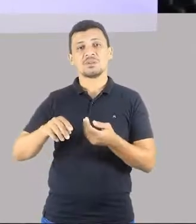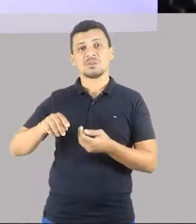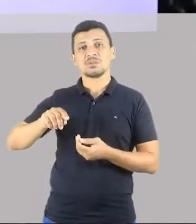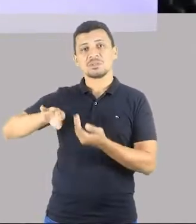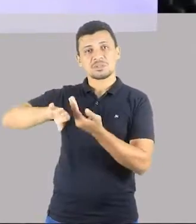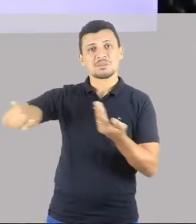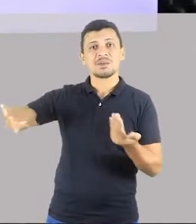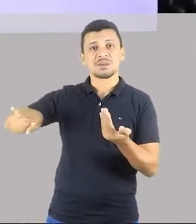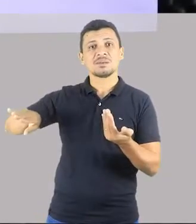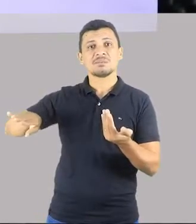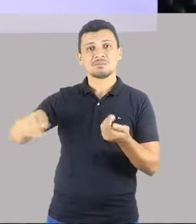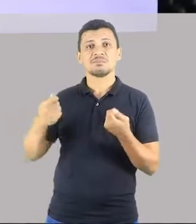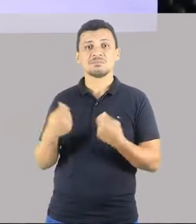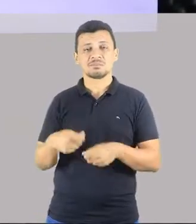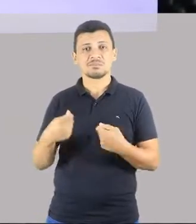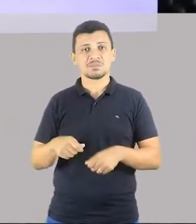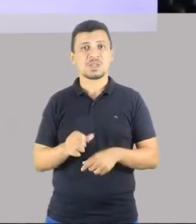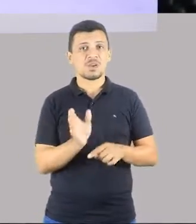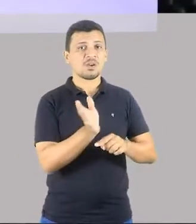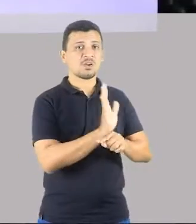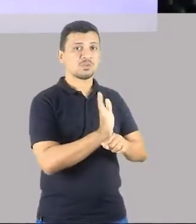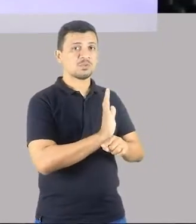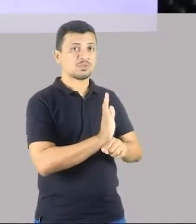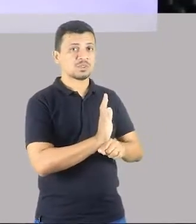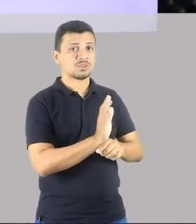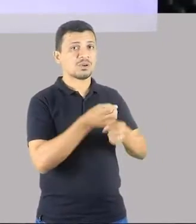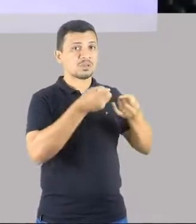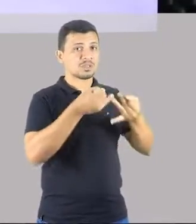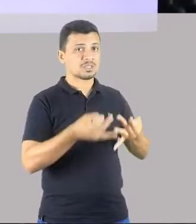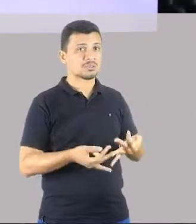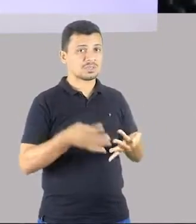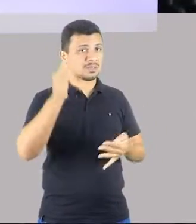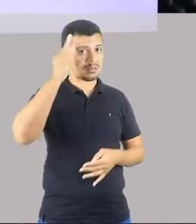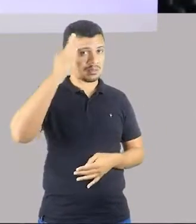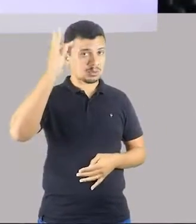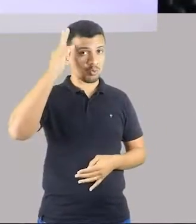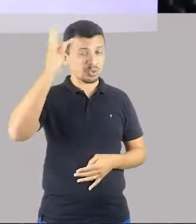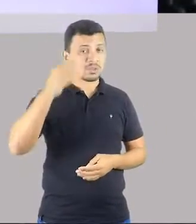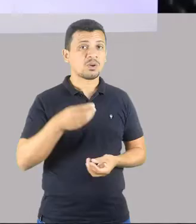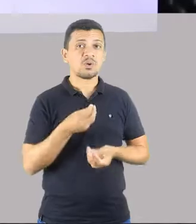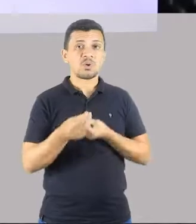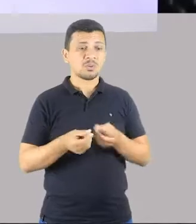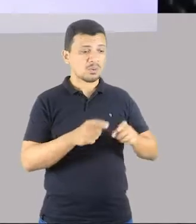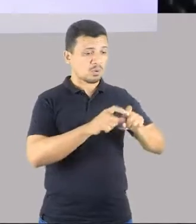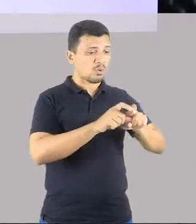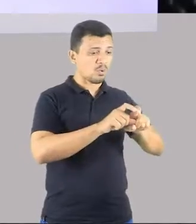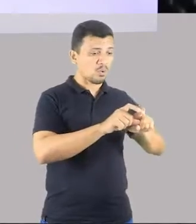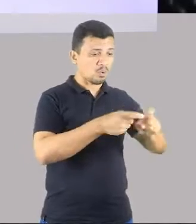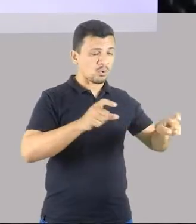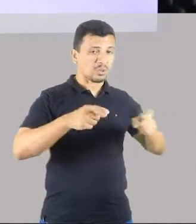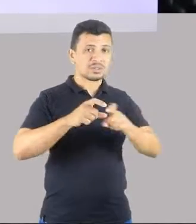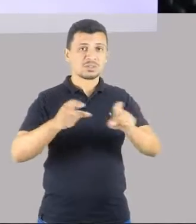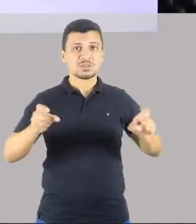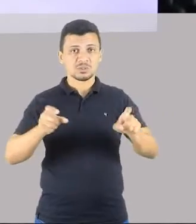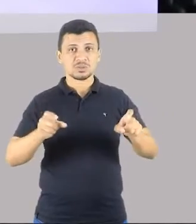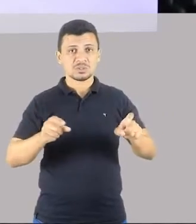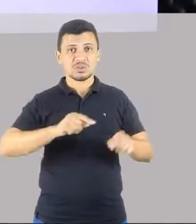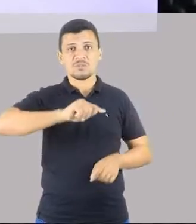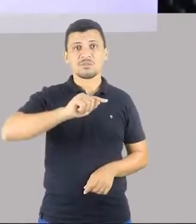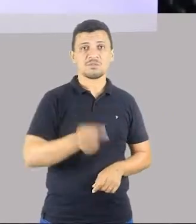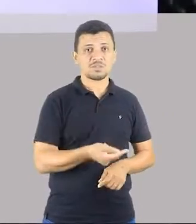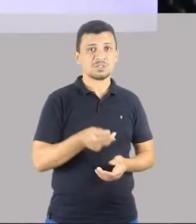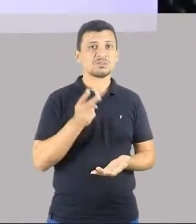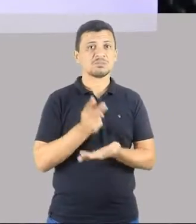da outra. Eu falei no vídeo que eu falei sobre a teoria de pontuação, que as orações coordenadas, elas sempre virão separadas